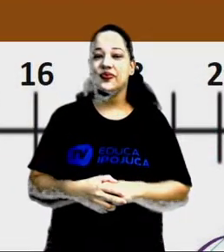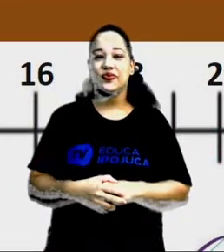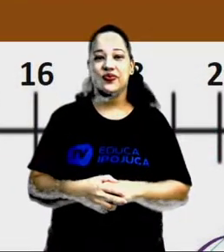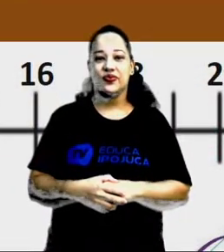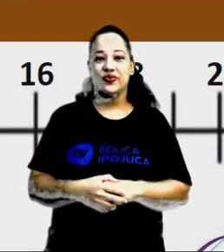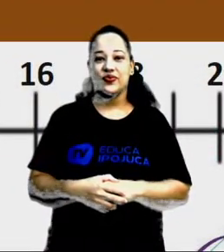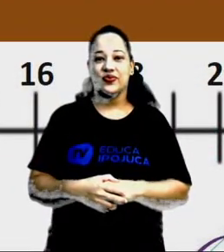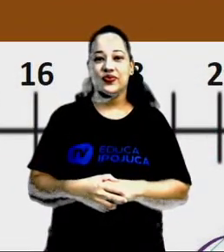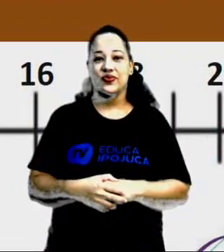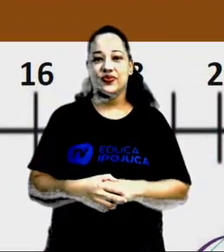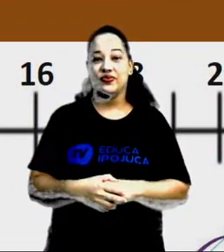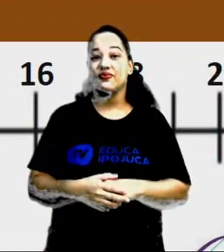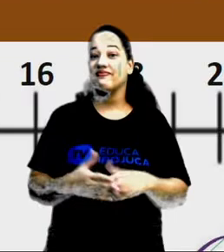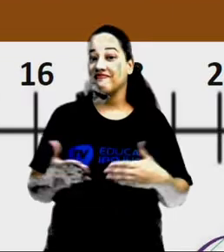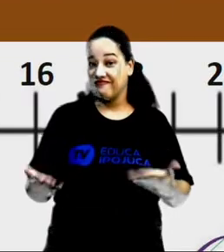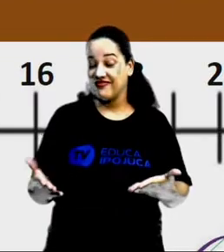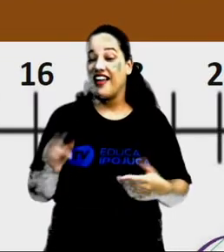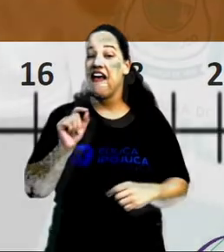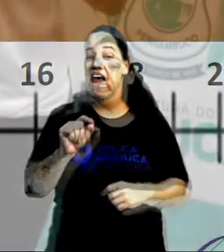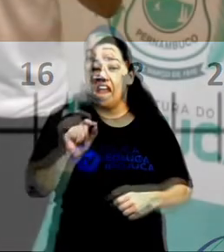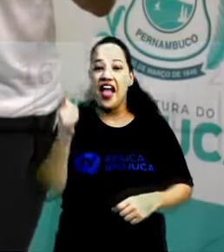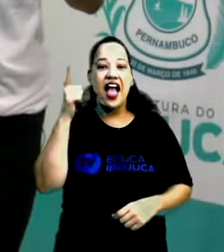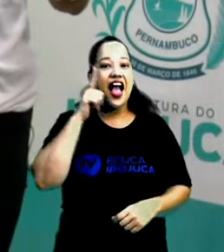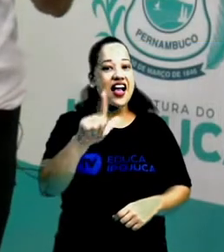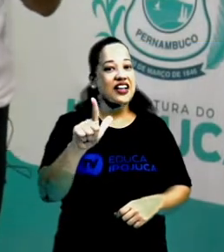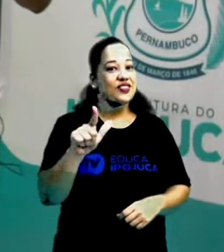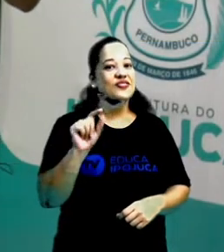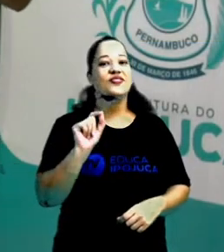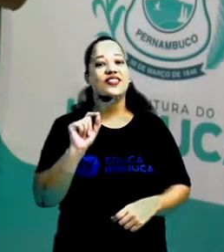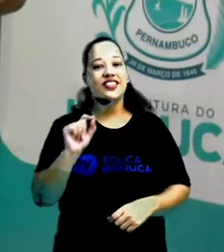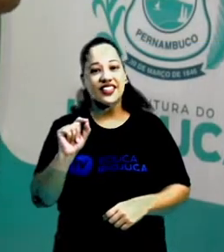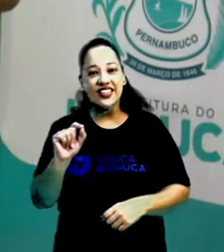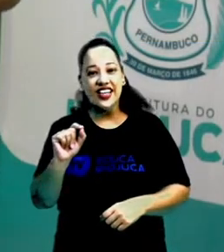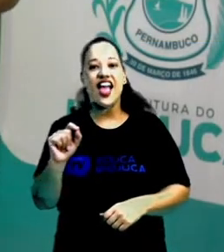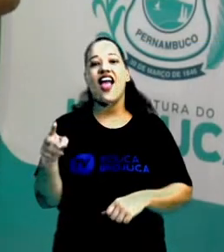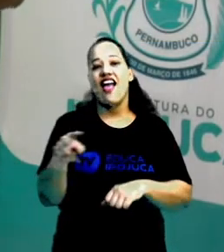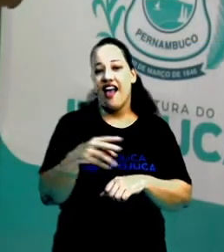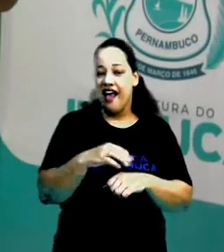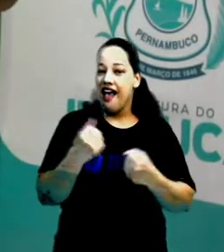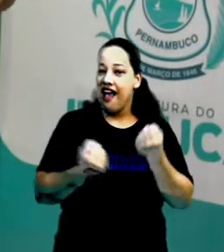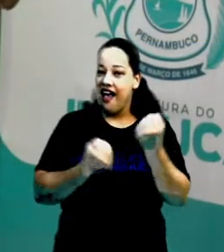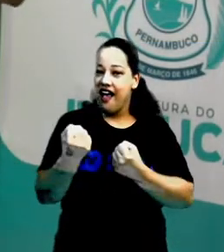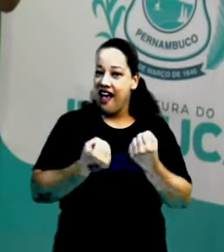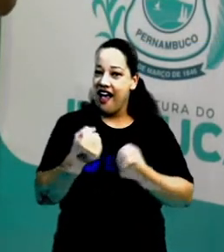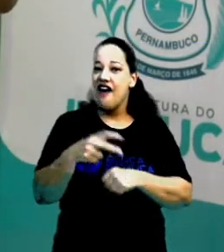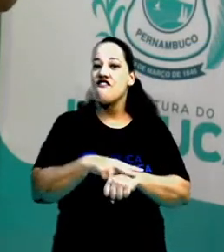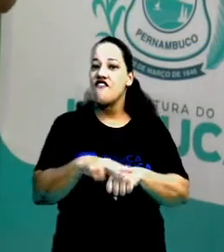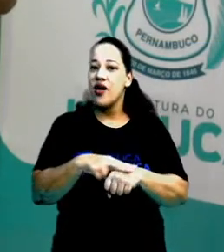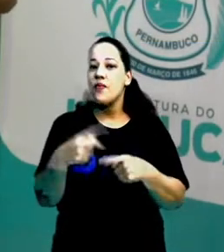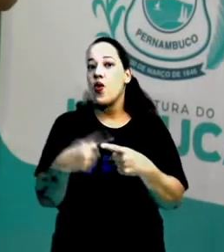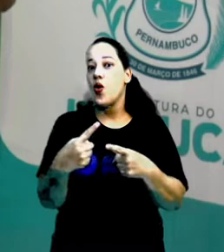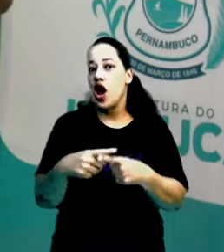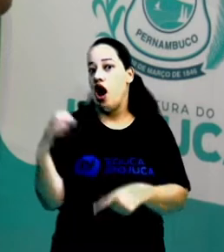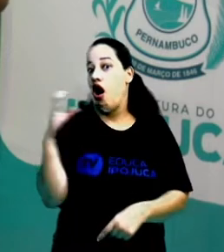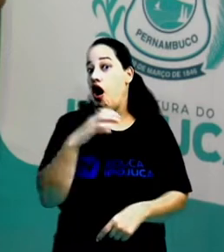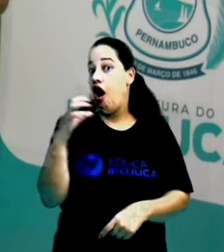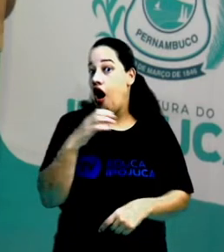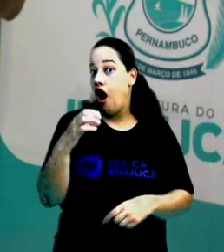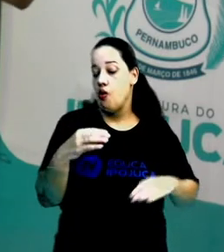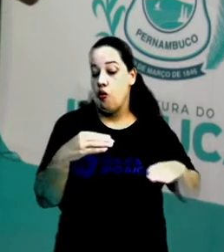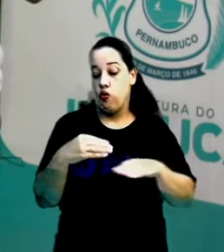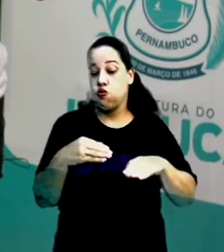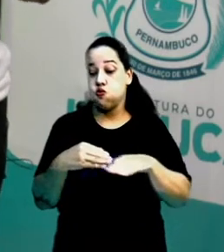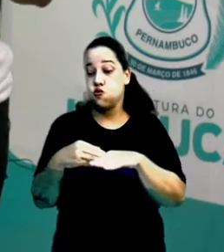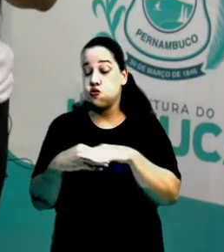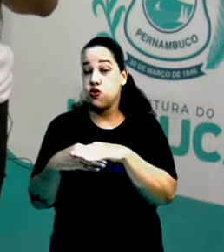Quem venceu foi o carro da cor verde. Porque ele foi mais rápido, porque foi